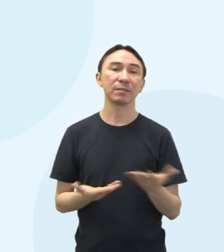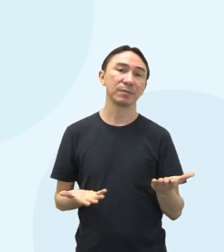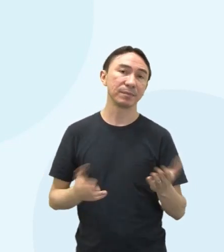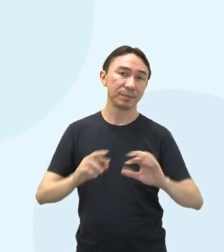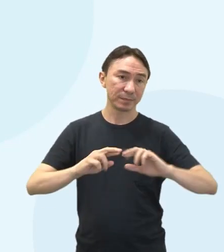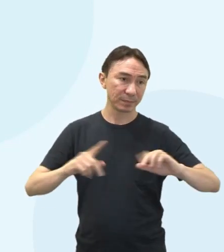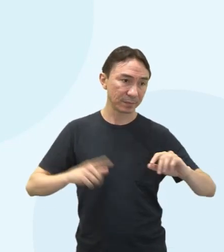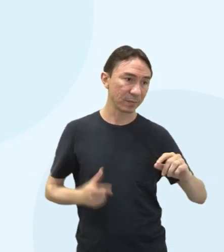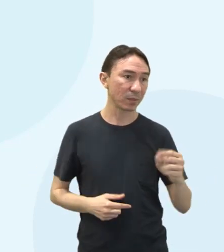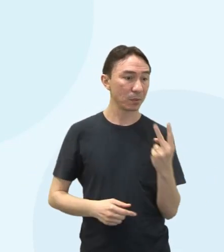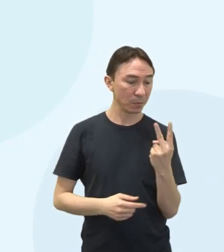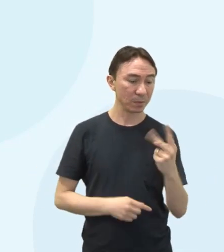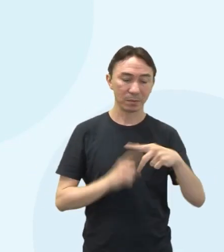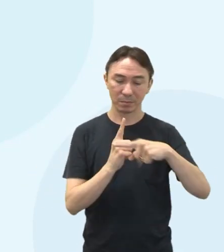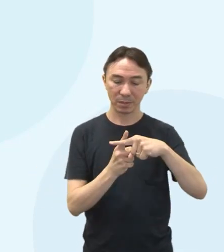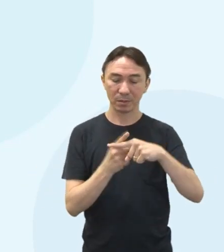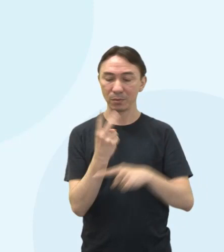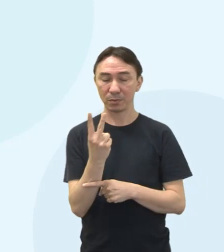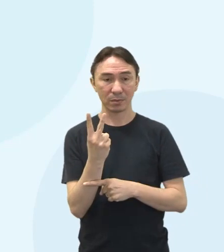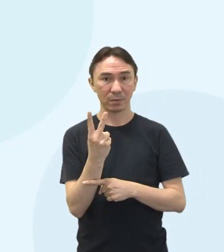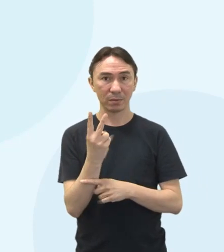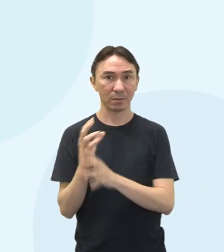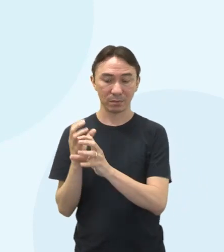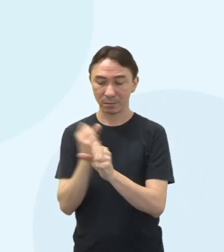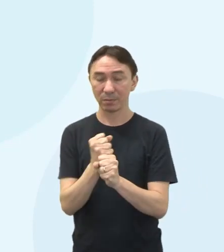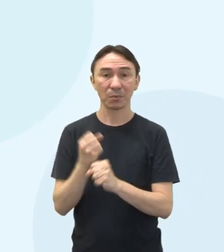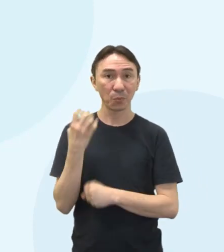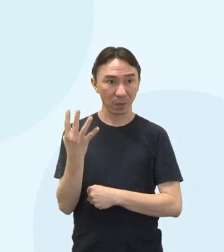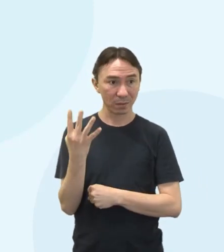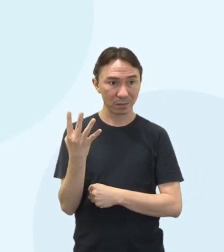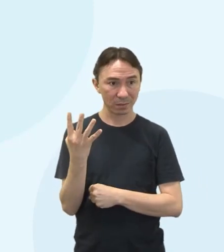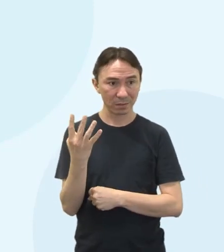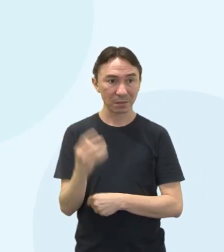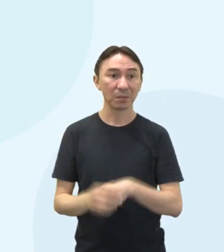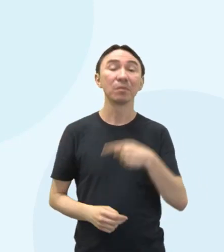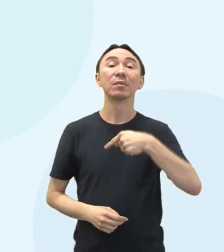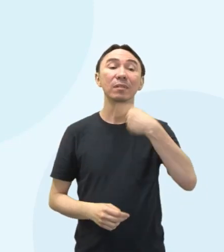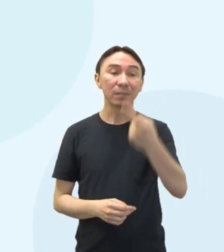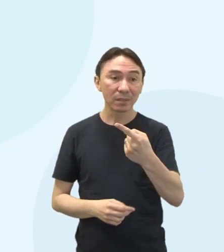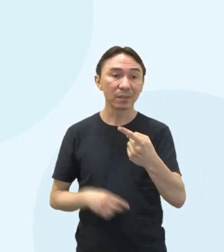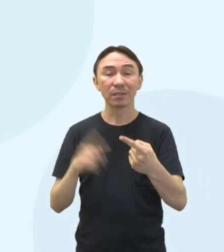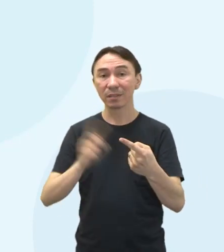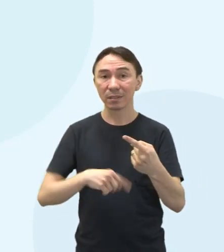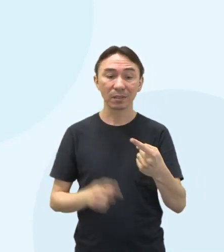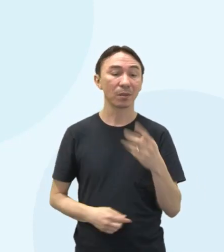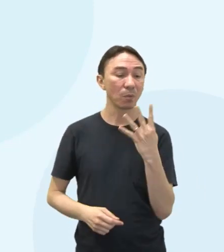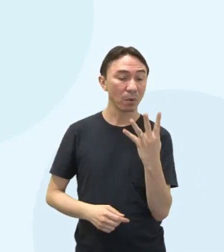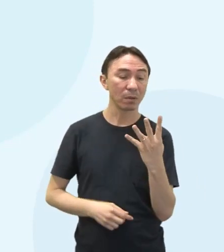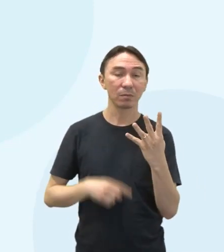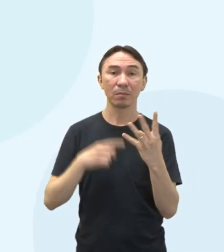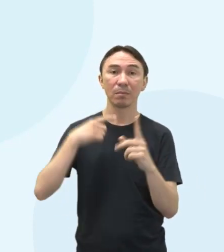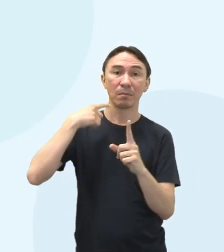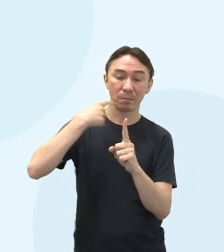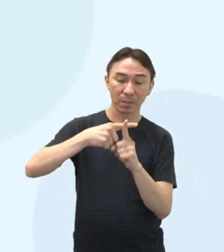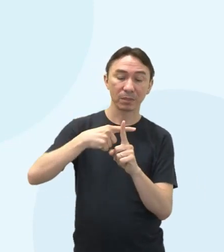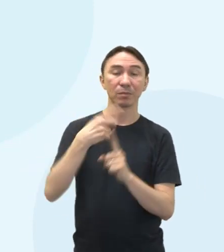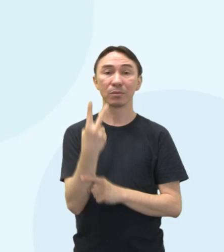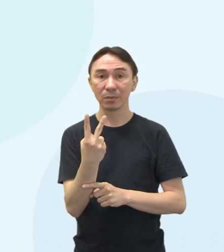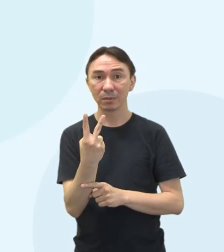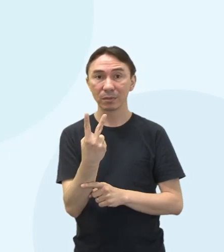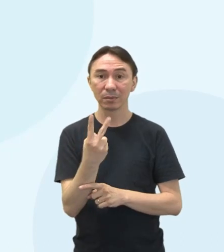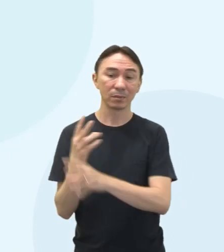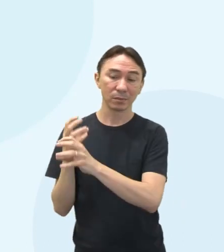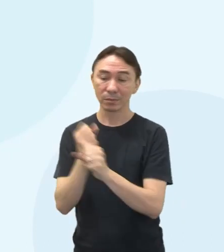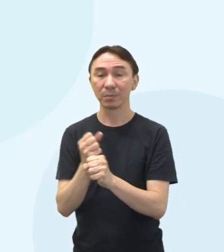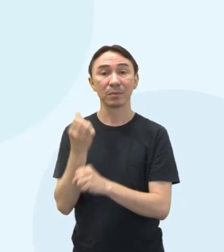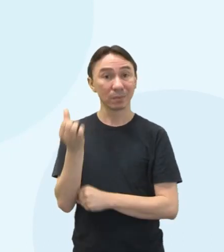então dois mais 24 então o terceiro elemento seria o anterior mais dois né quatro mais 26 interessante